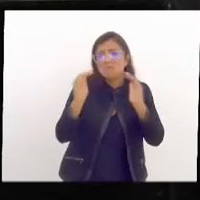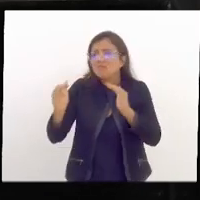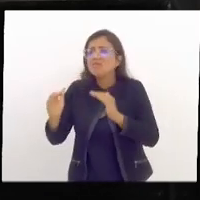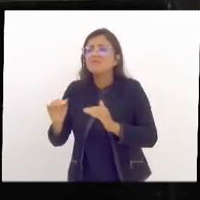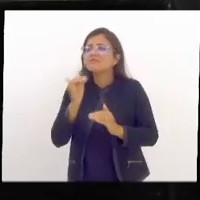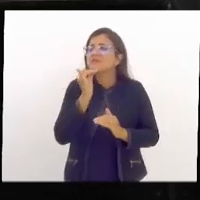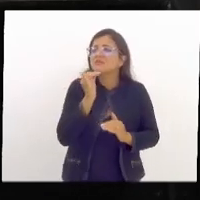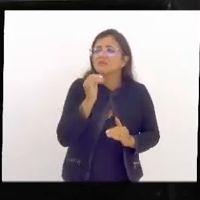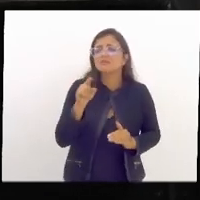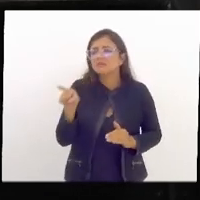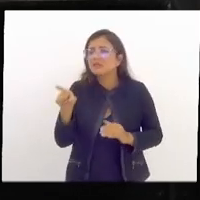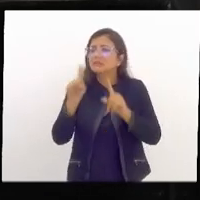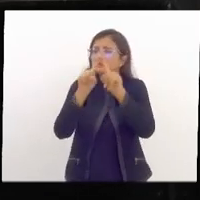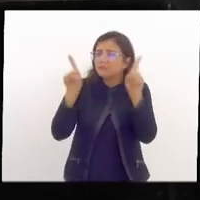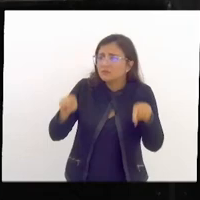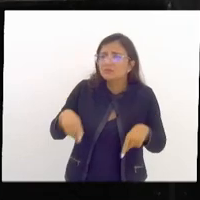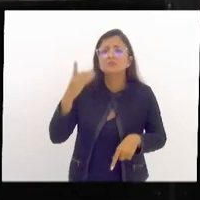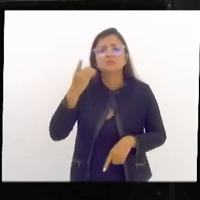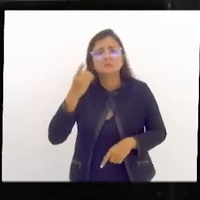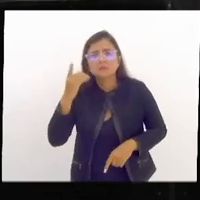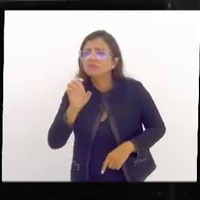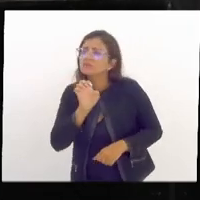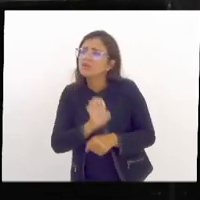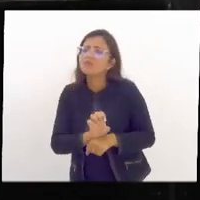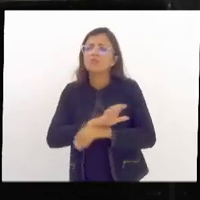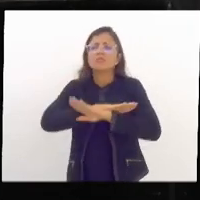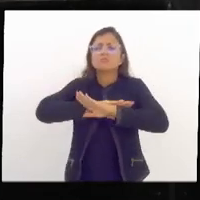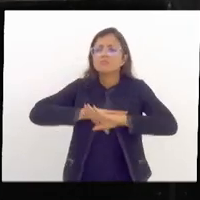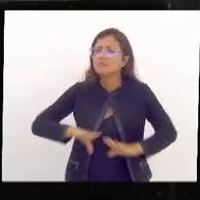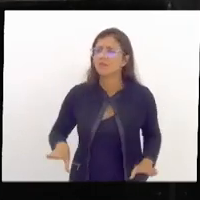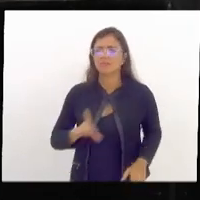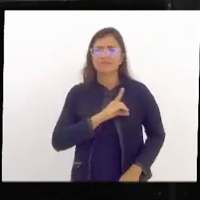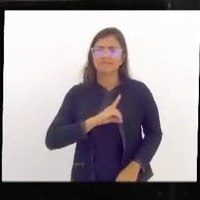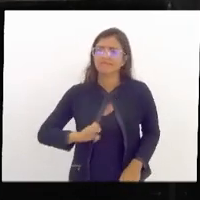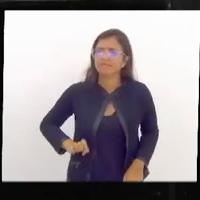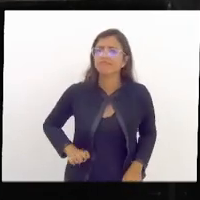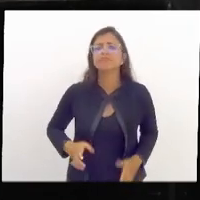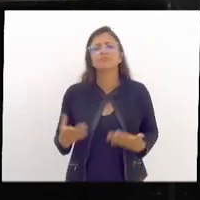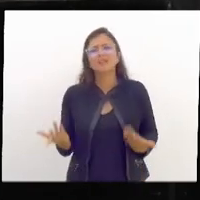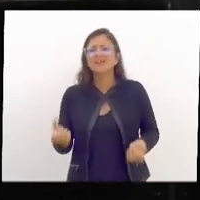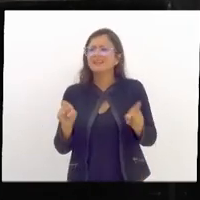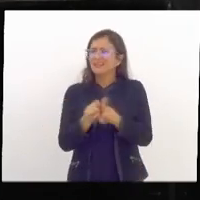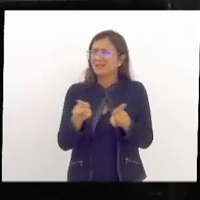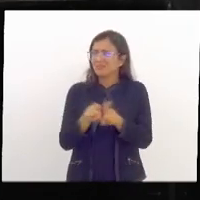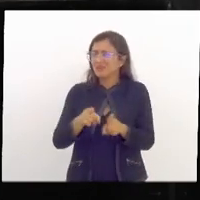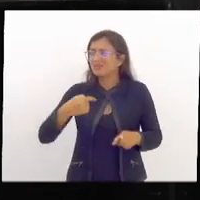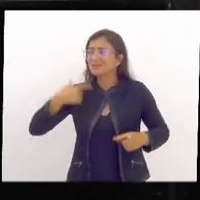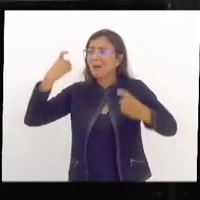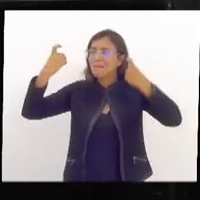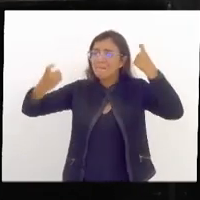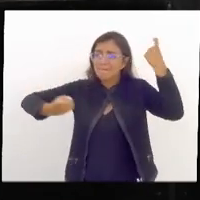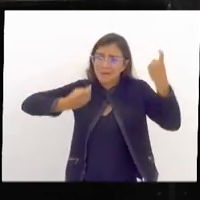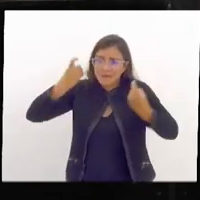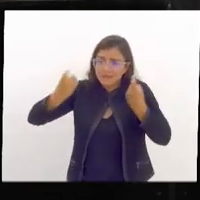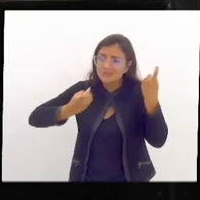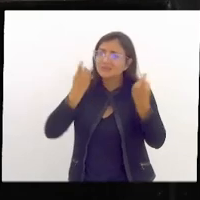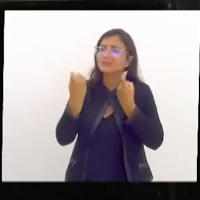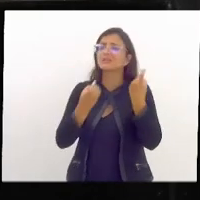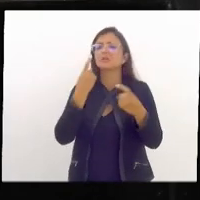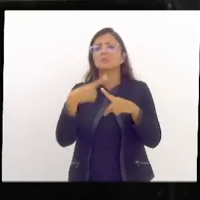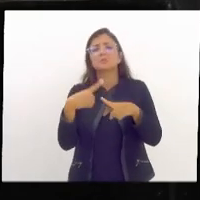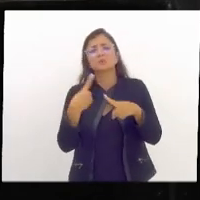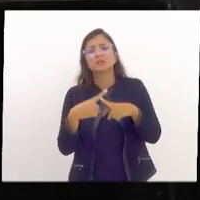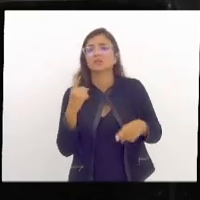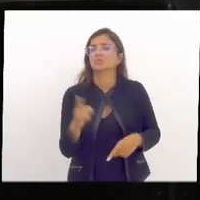exclusivamente na função de deputado estadual. Por outro lado, me causa uma muita preocupação, né? Como a gente